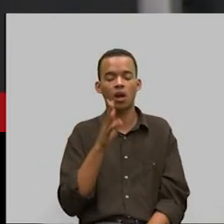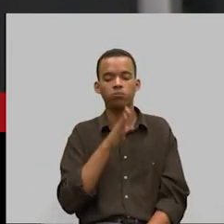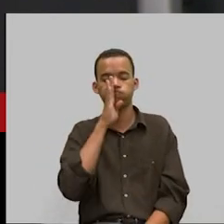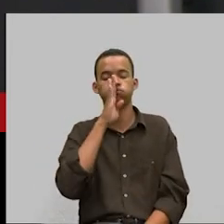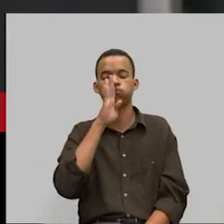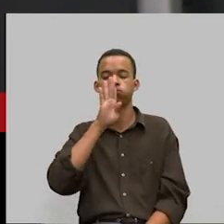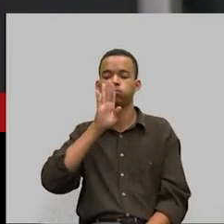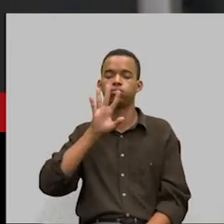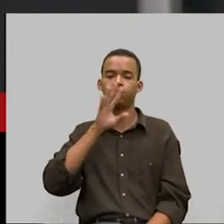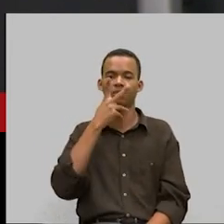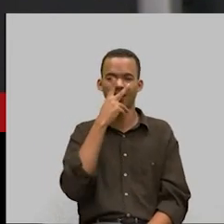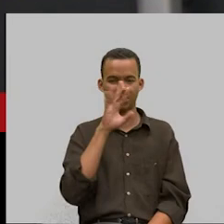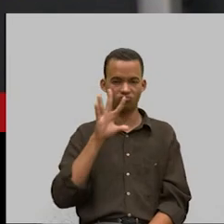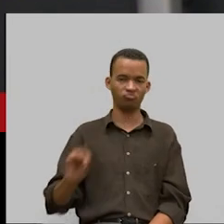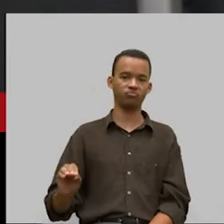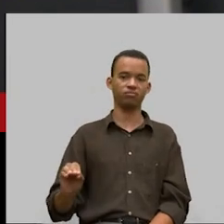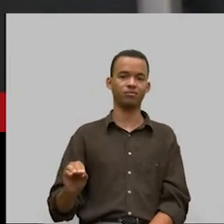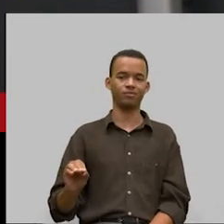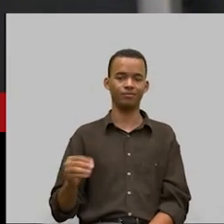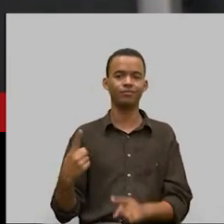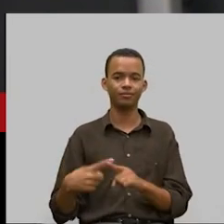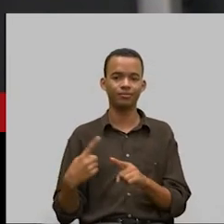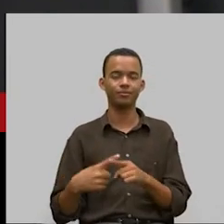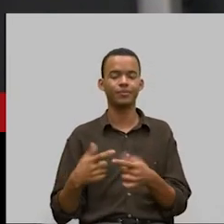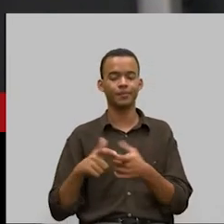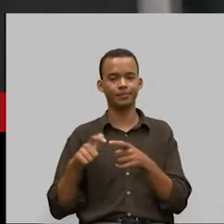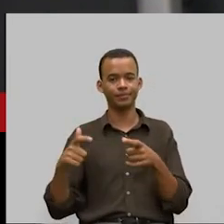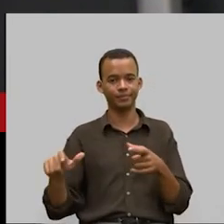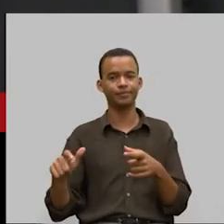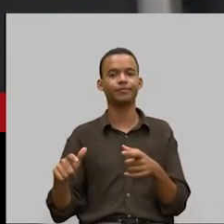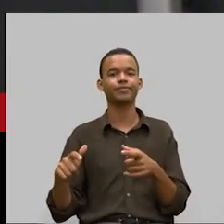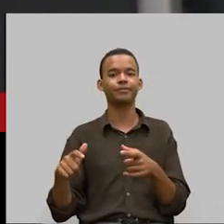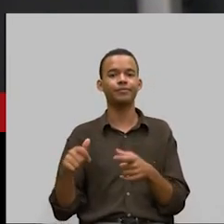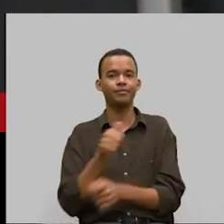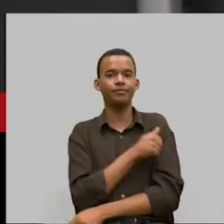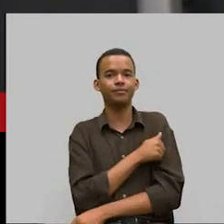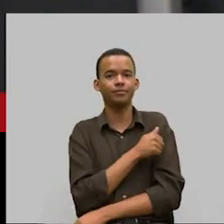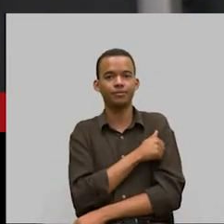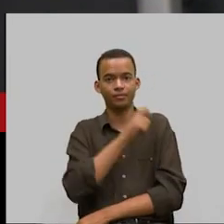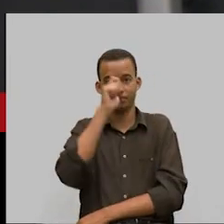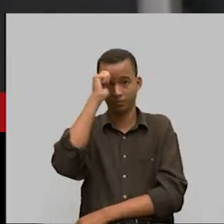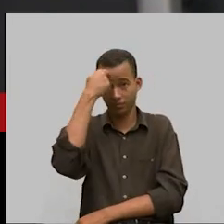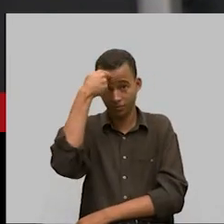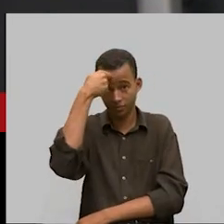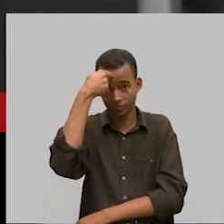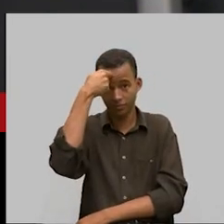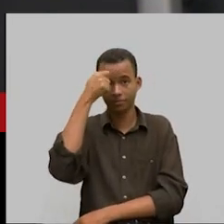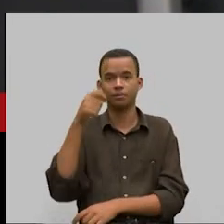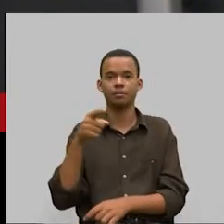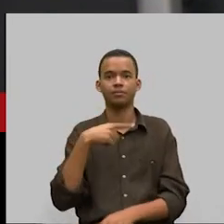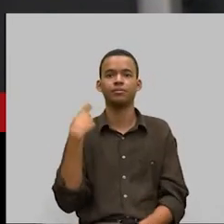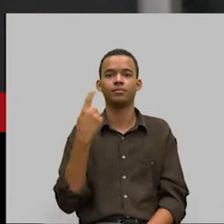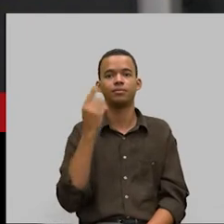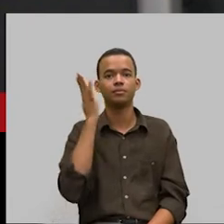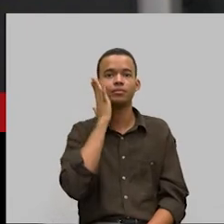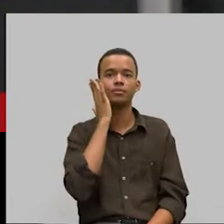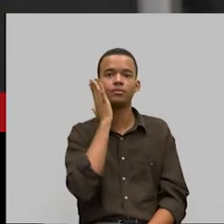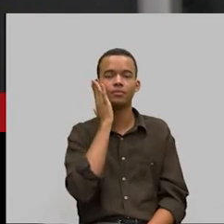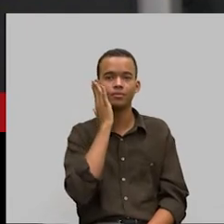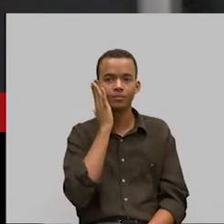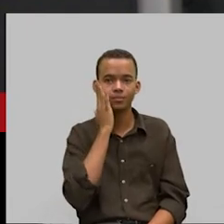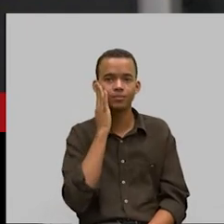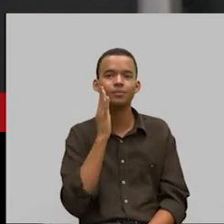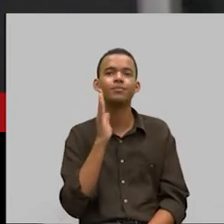efas com a grande maioria de seus alunos negros e nós sabemos o que que é isso o